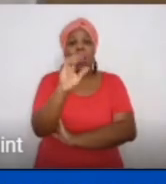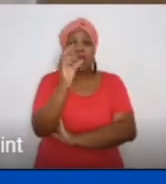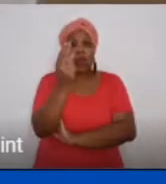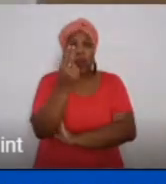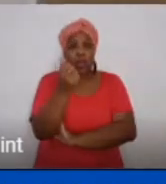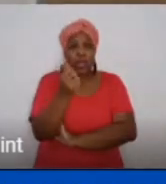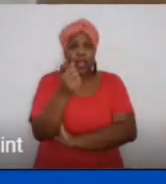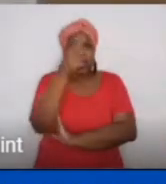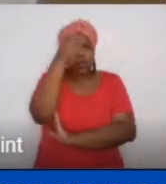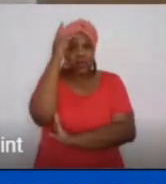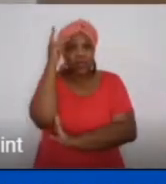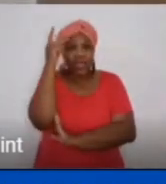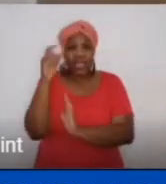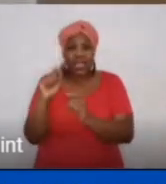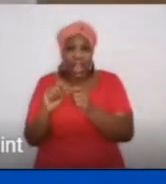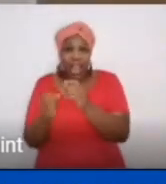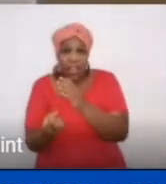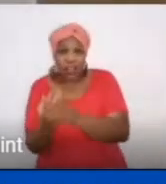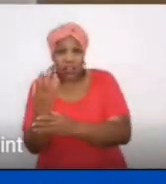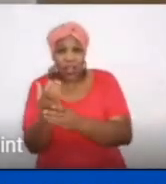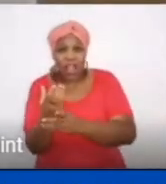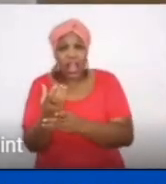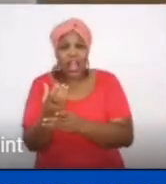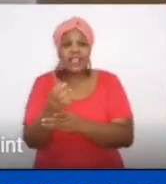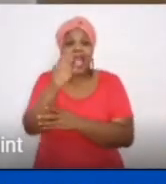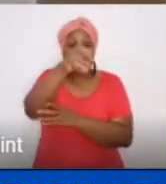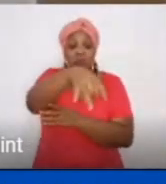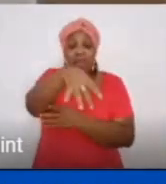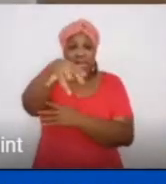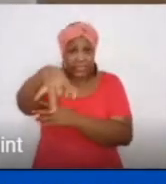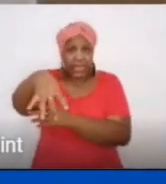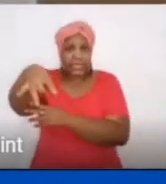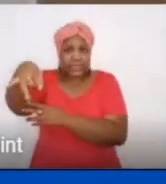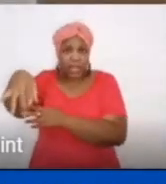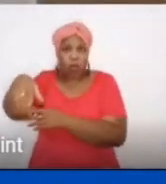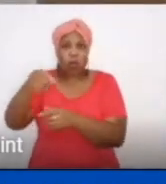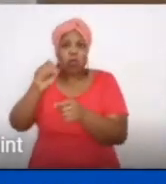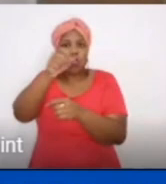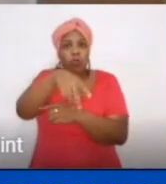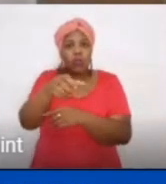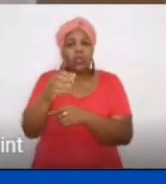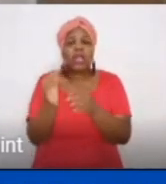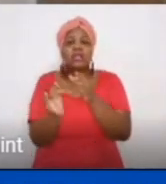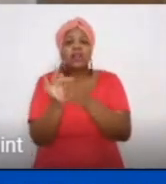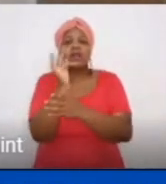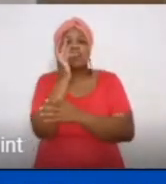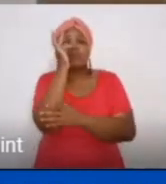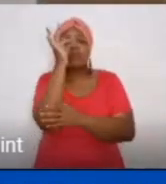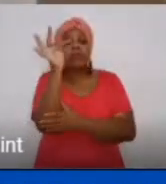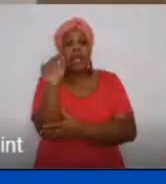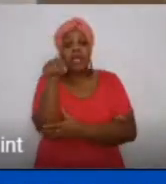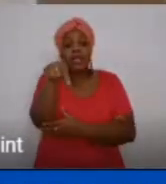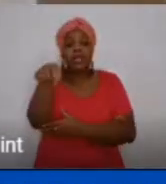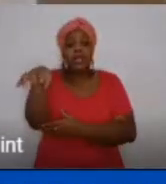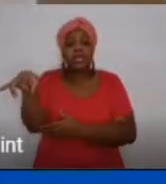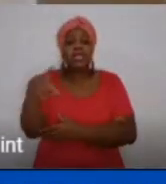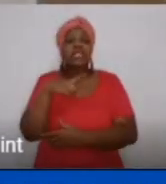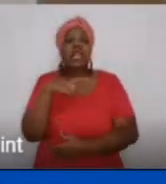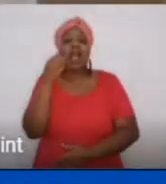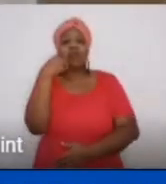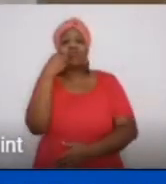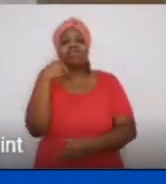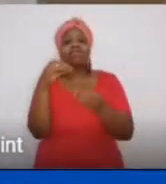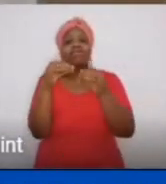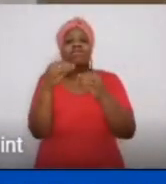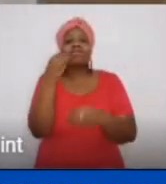estão envolvidas na produção, na plantação dessa planta, elas estão extremamente